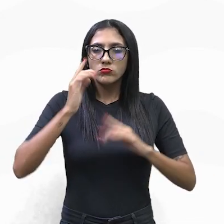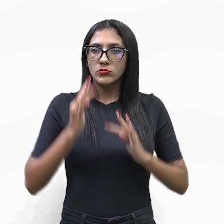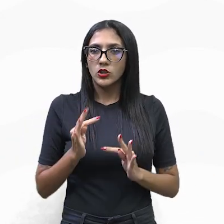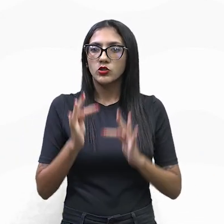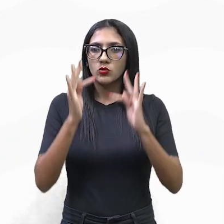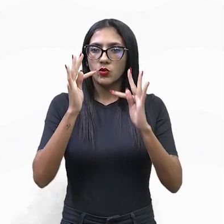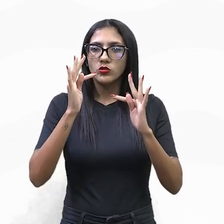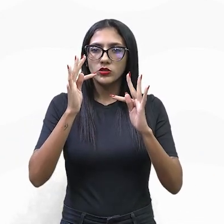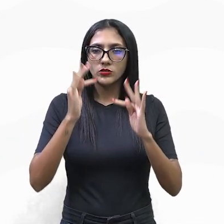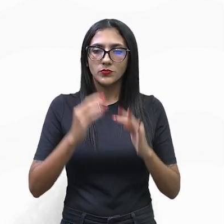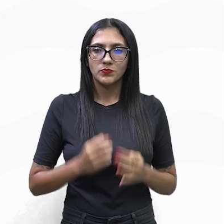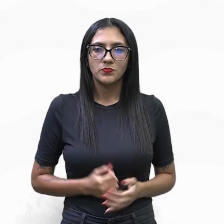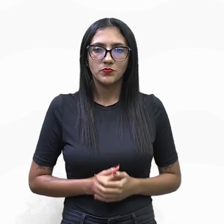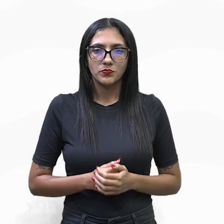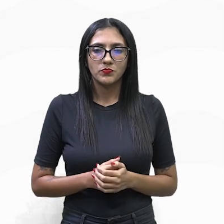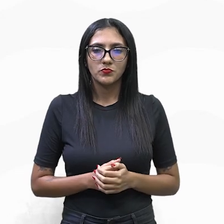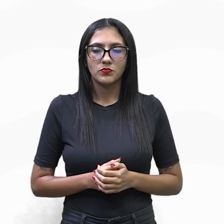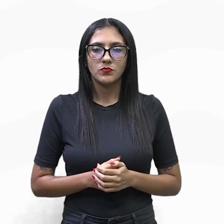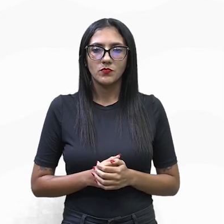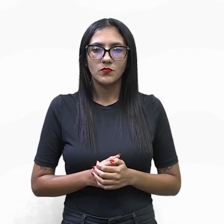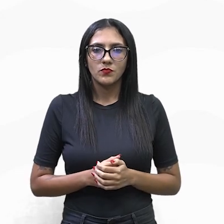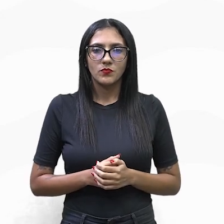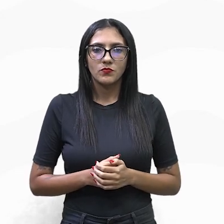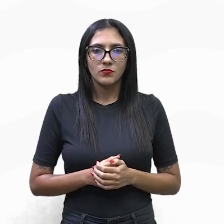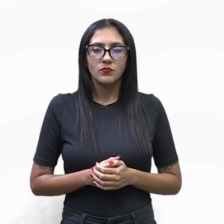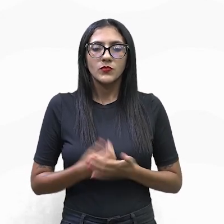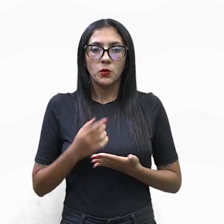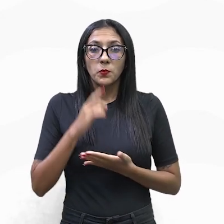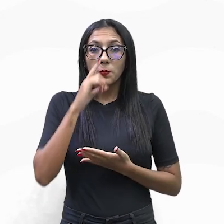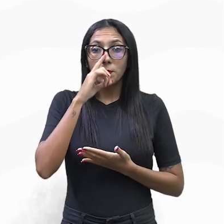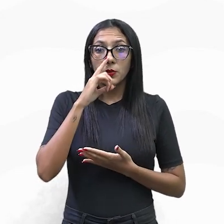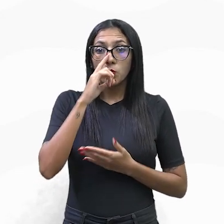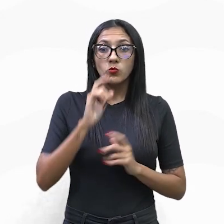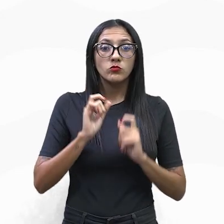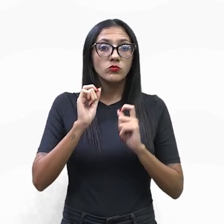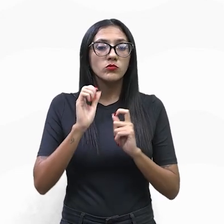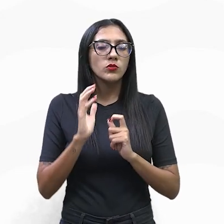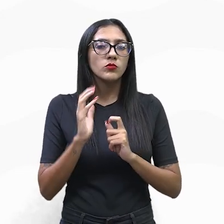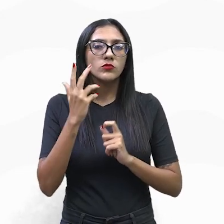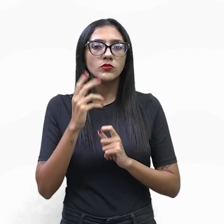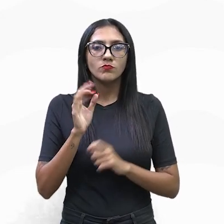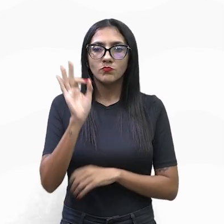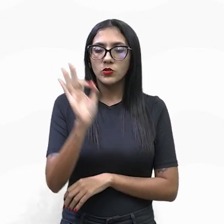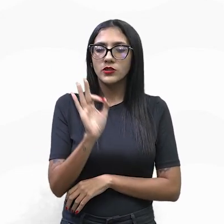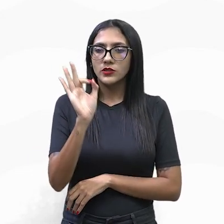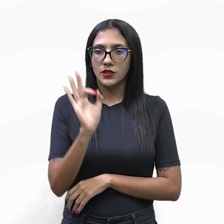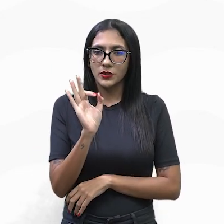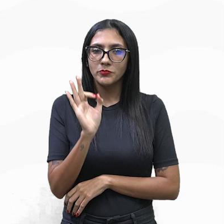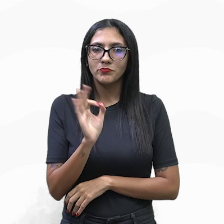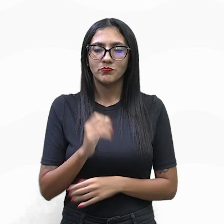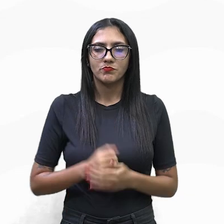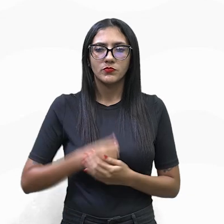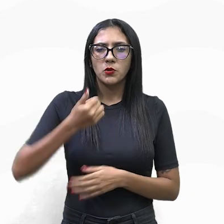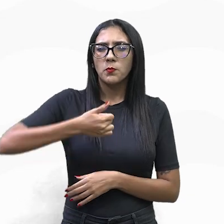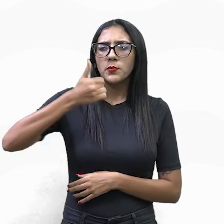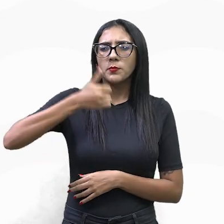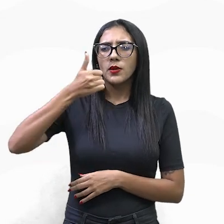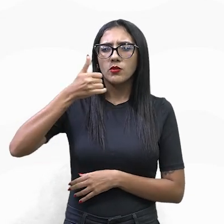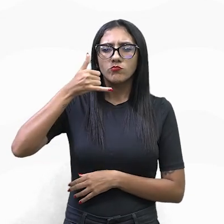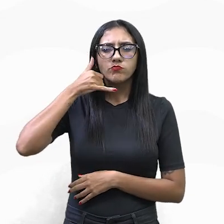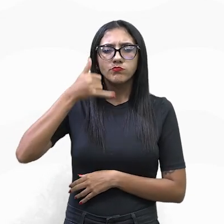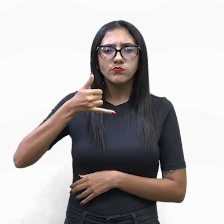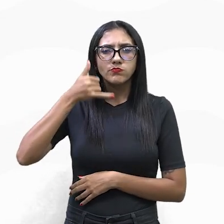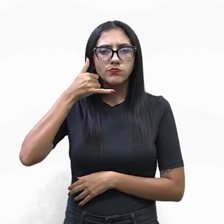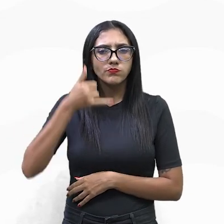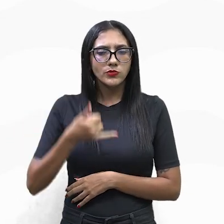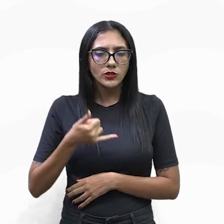bem, maior risco de automação, e aí os riscos estão representados em porcentagem. Começando por operador de telemarketing